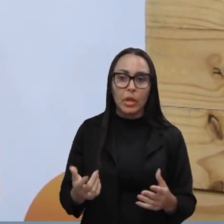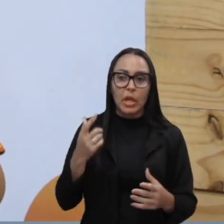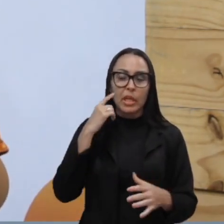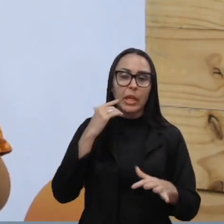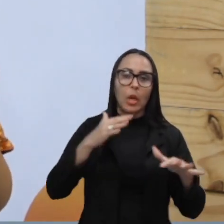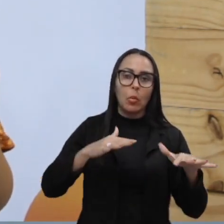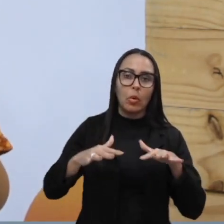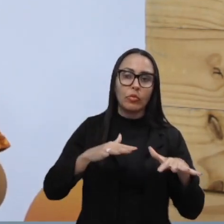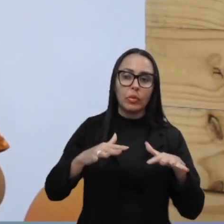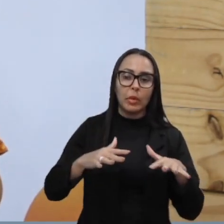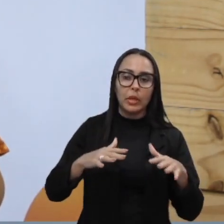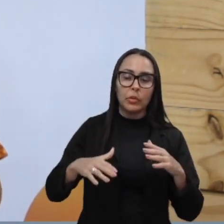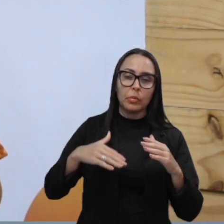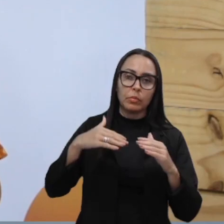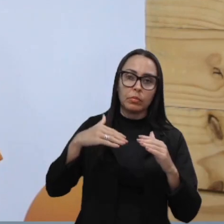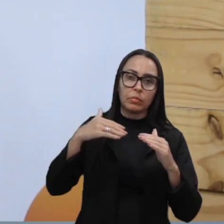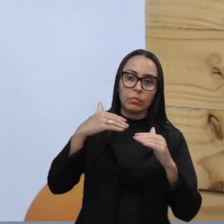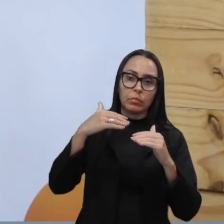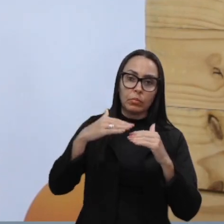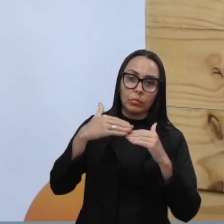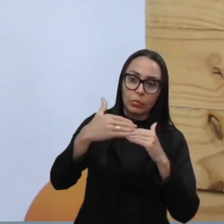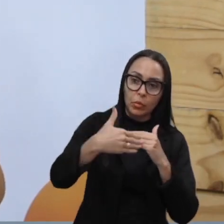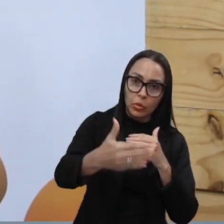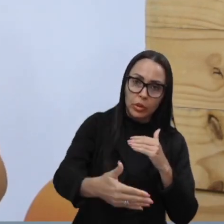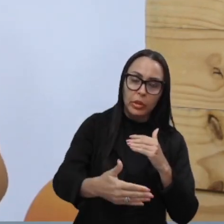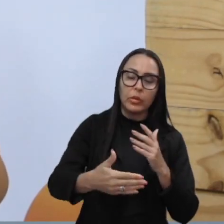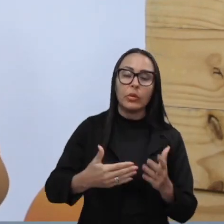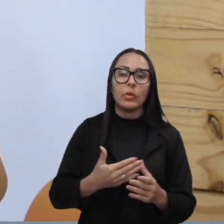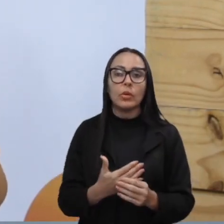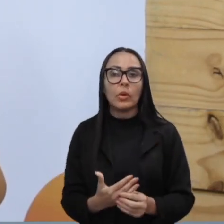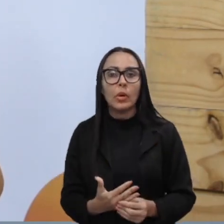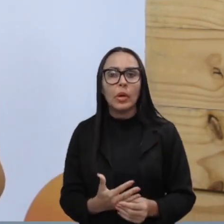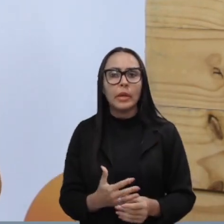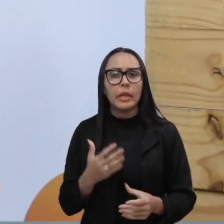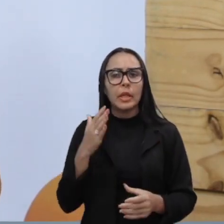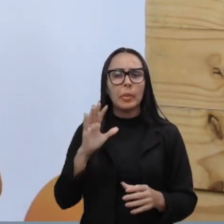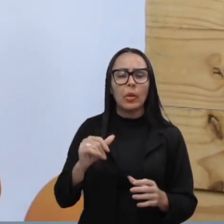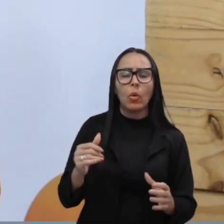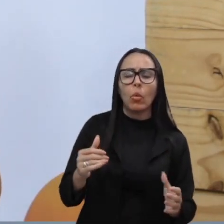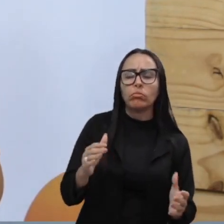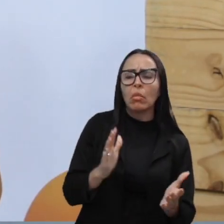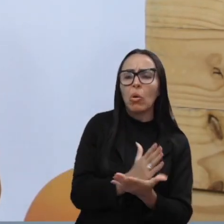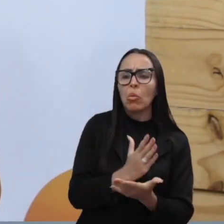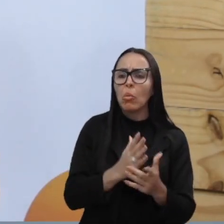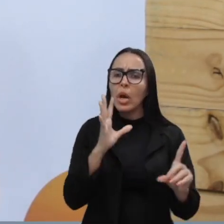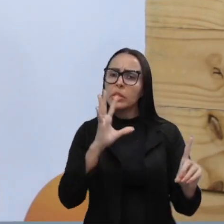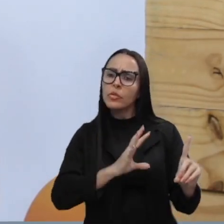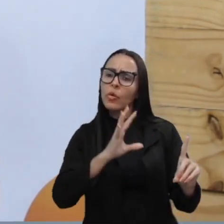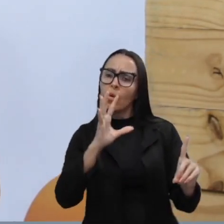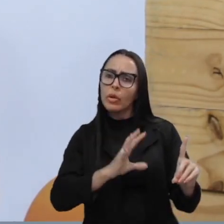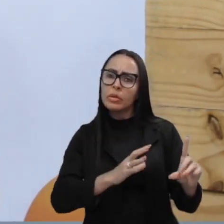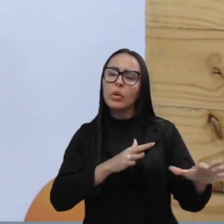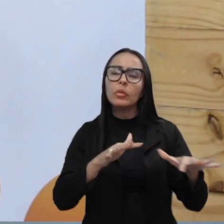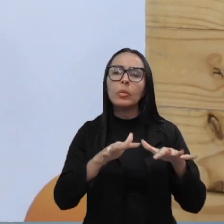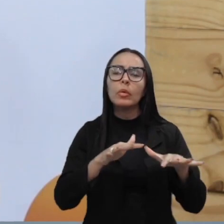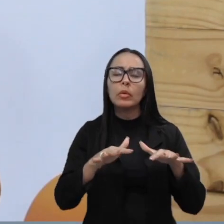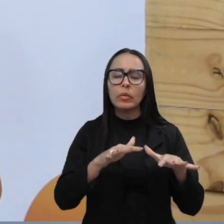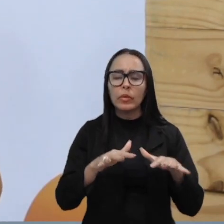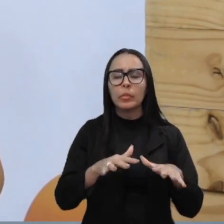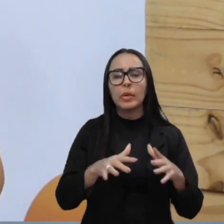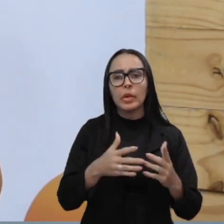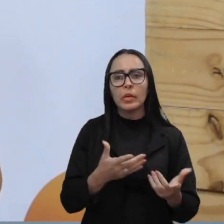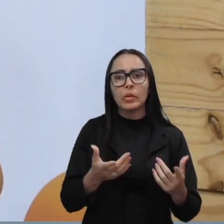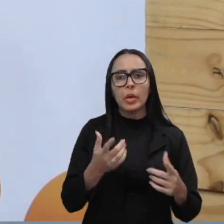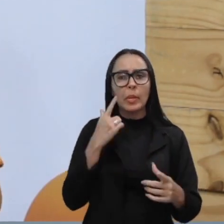movimento posterior ao Art and Crafts e ele pegou algumas influências desse movimento, inclusive eles